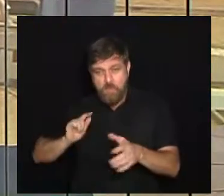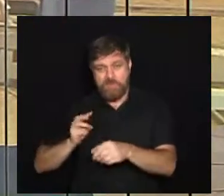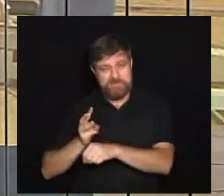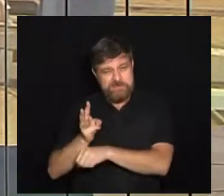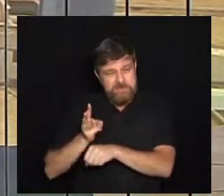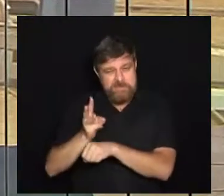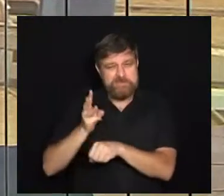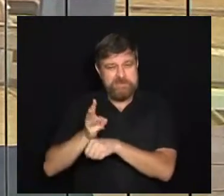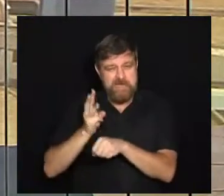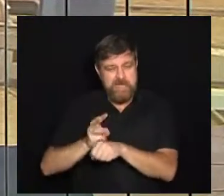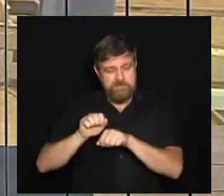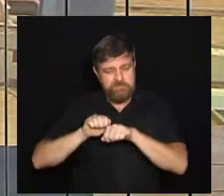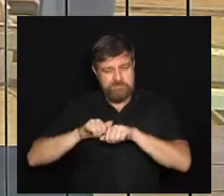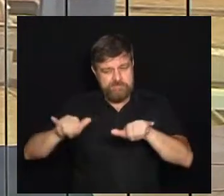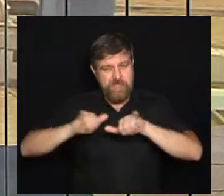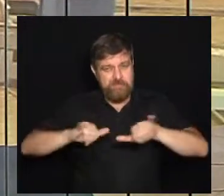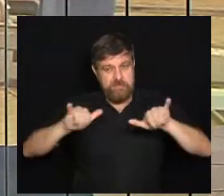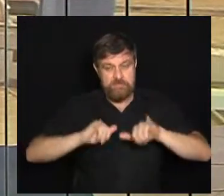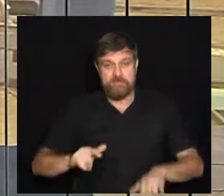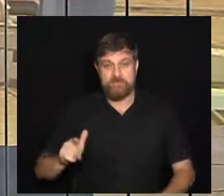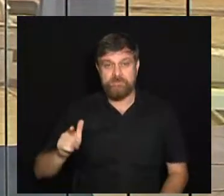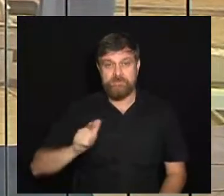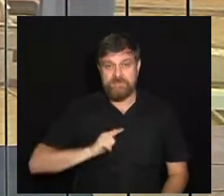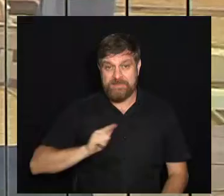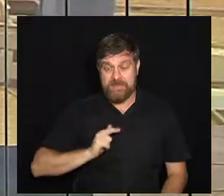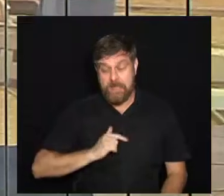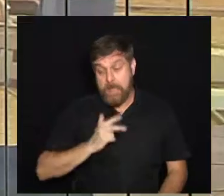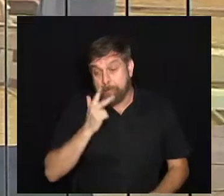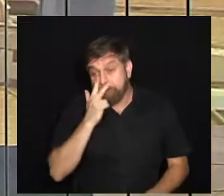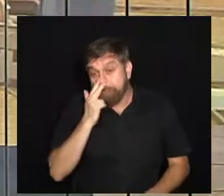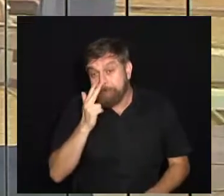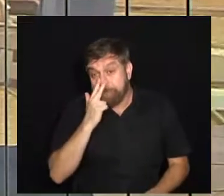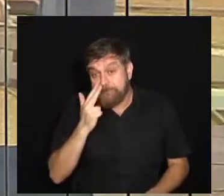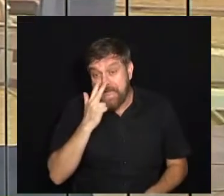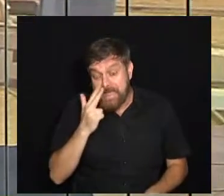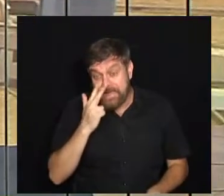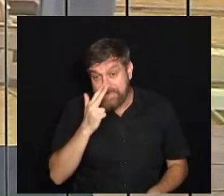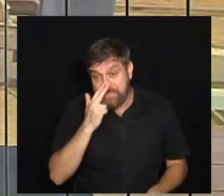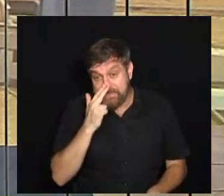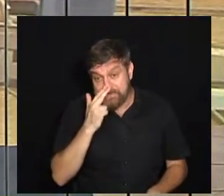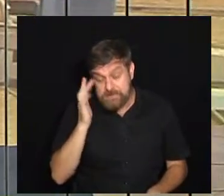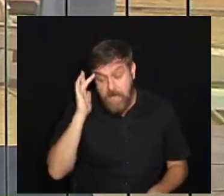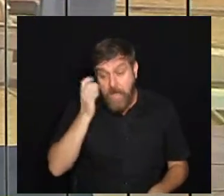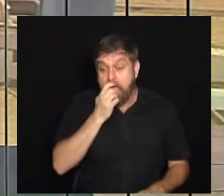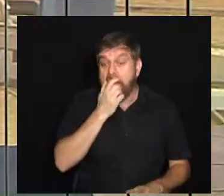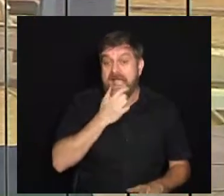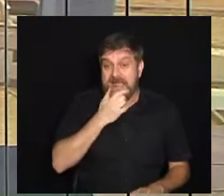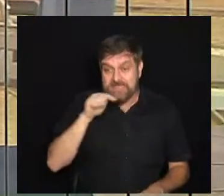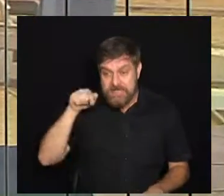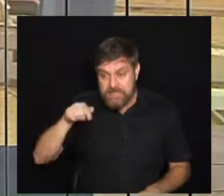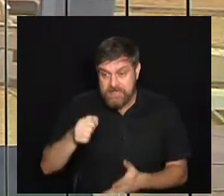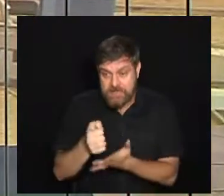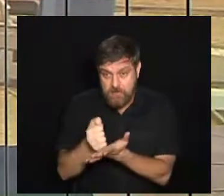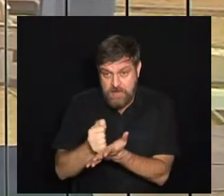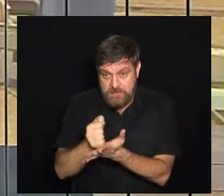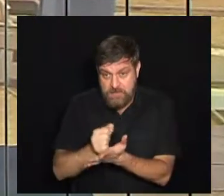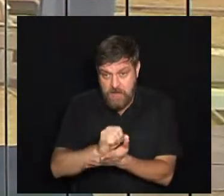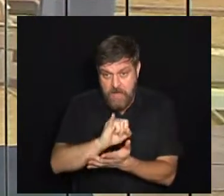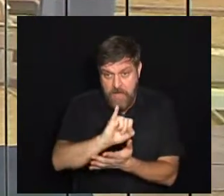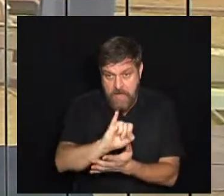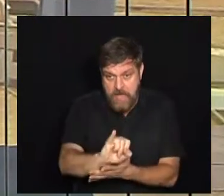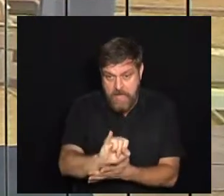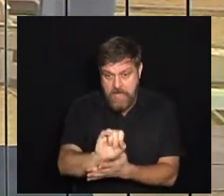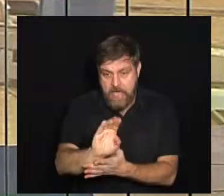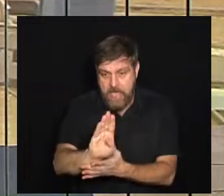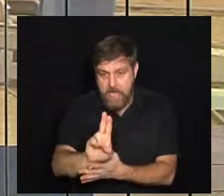whatsapp das notícias tá existe existem indícios ainda indícios apenas de que o ibuprofeno pode ter uma relação